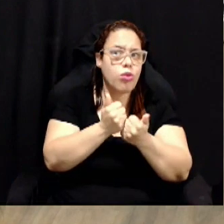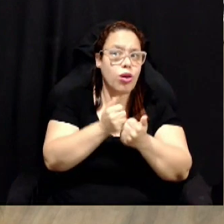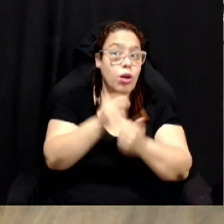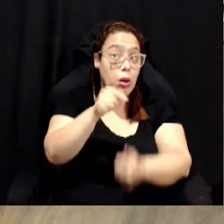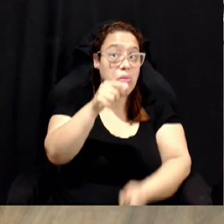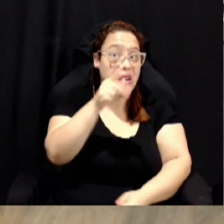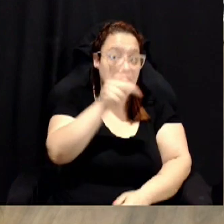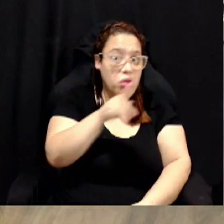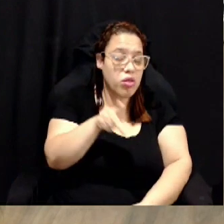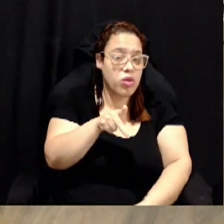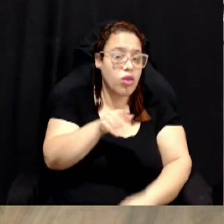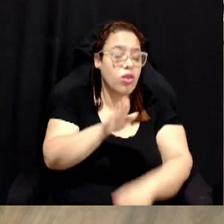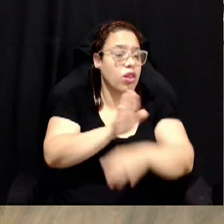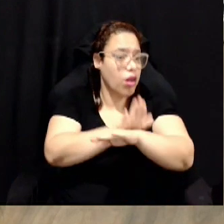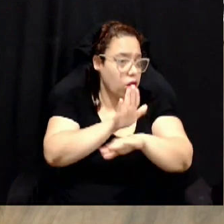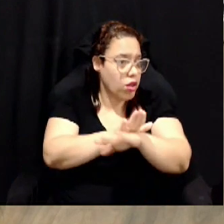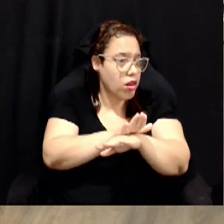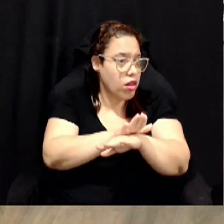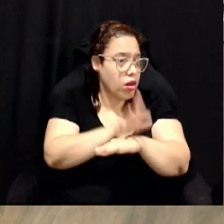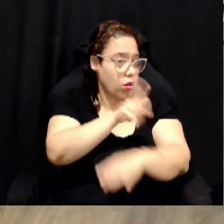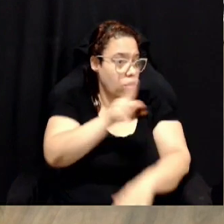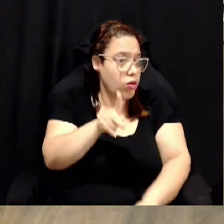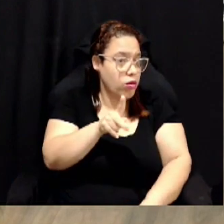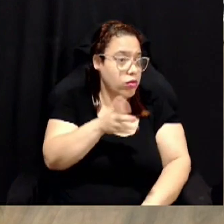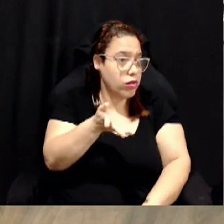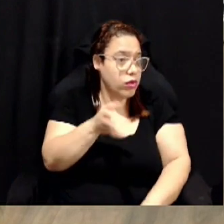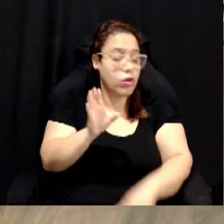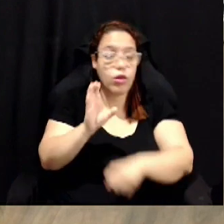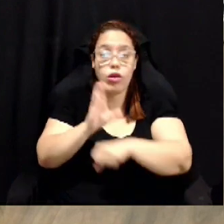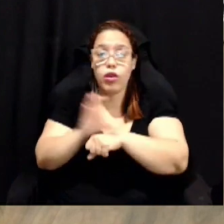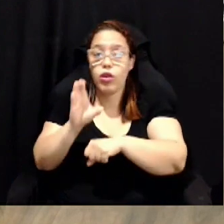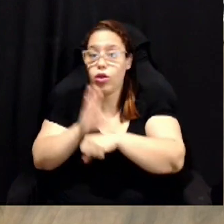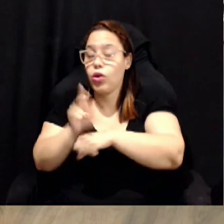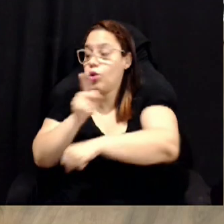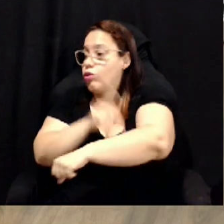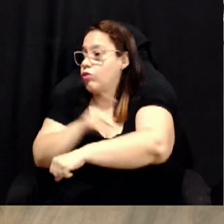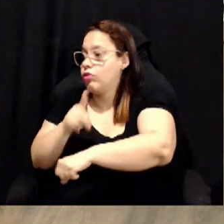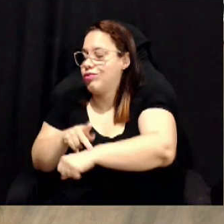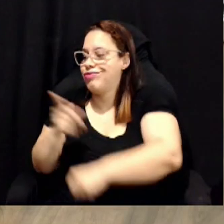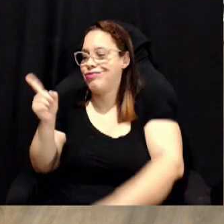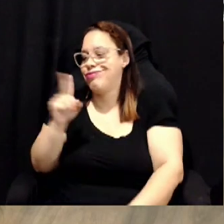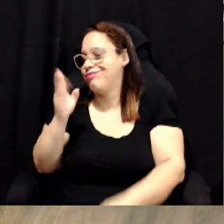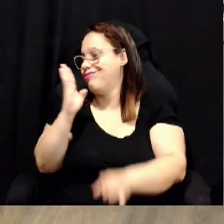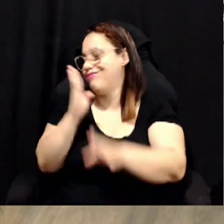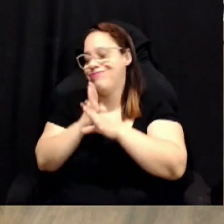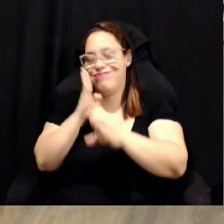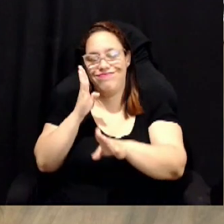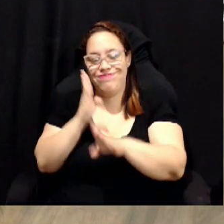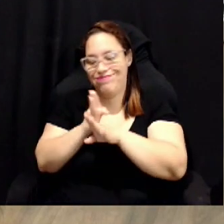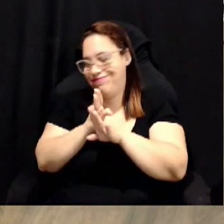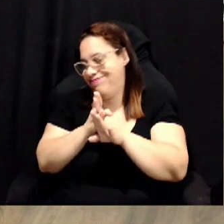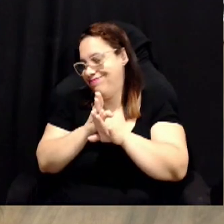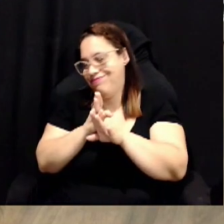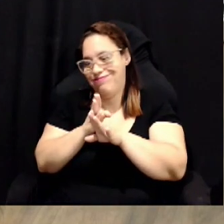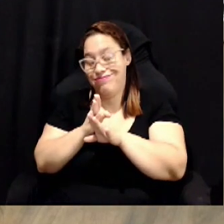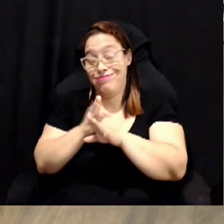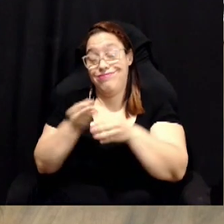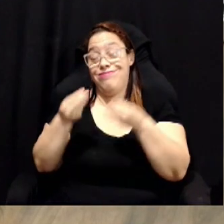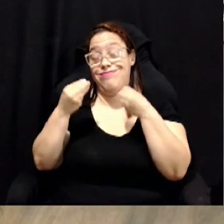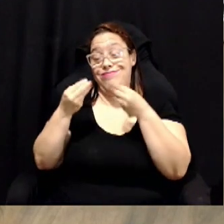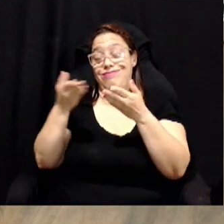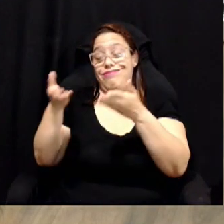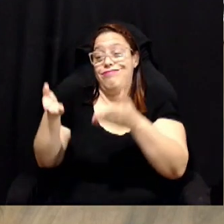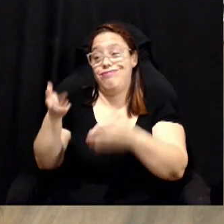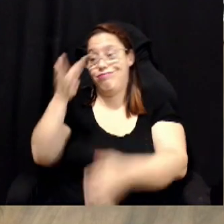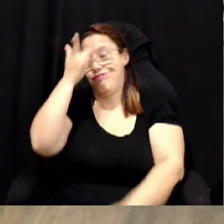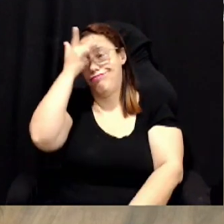Está ajudando este professor a lidar com este aluno? E os cursos de pedagogia, você não vai encontrar como lidar com cada... Né? Não